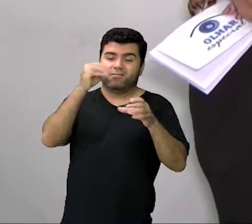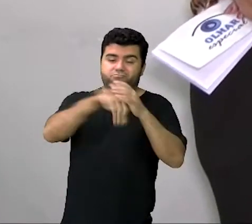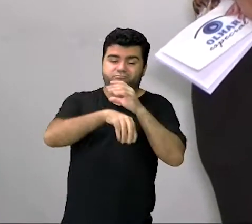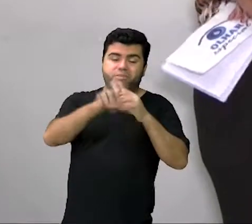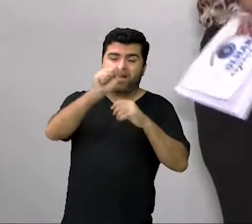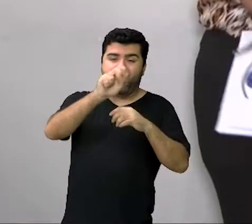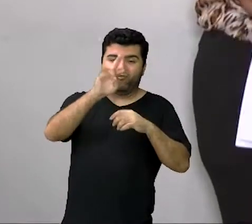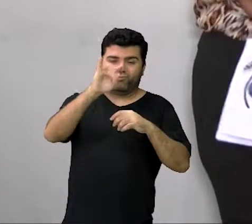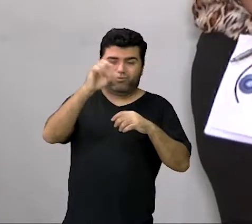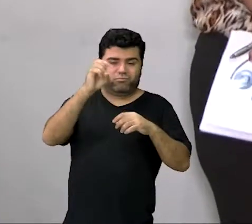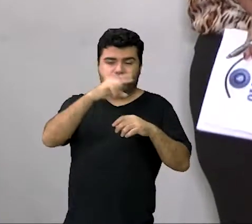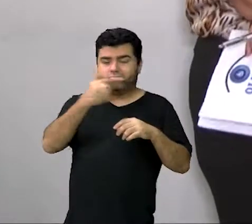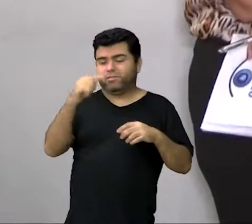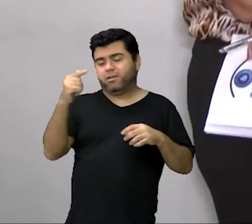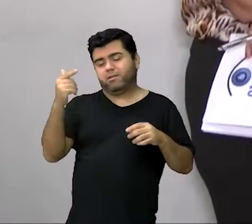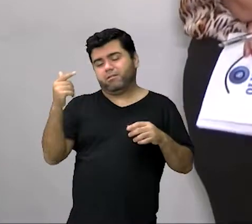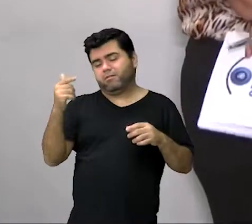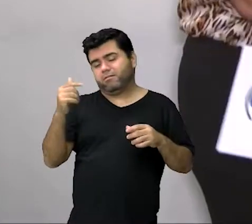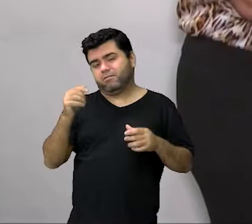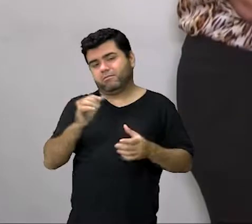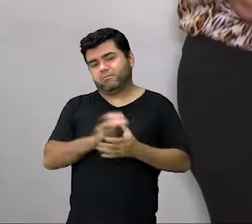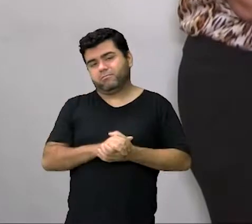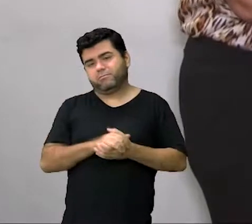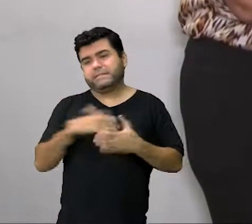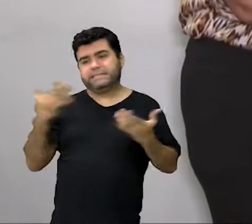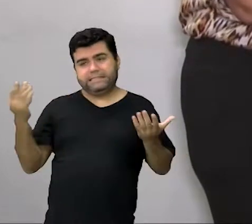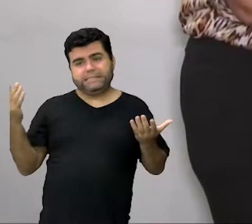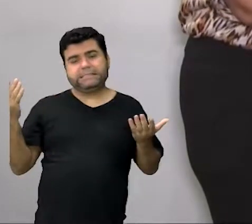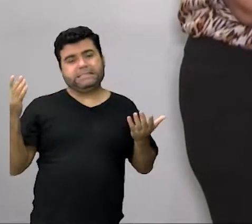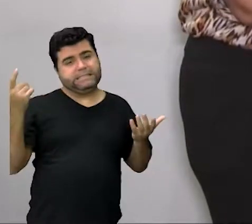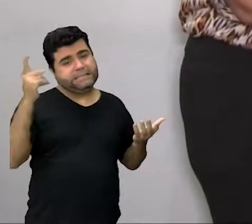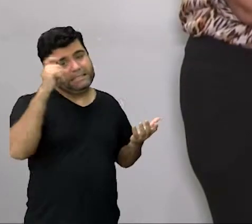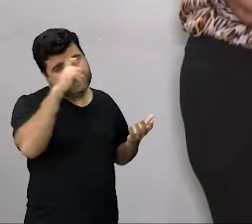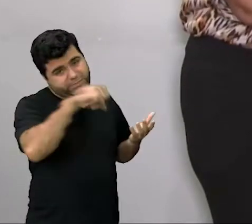Entendi. E aí... Fica difícil. Fica difícil.